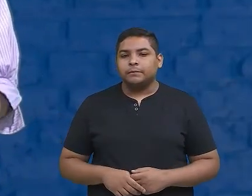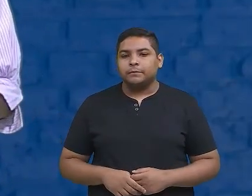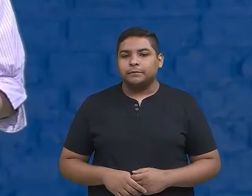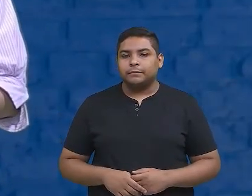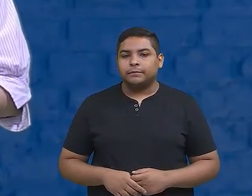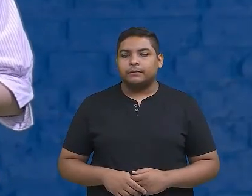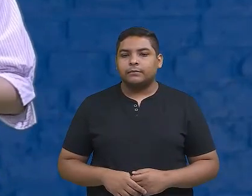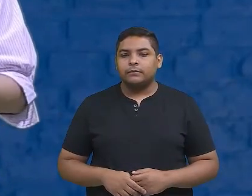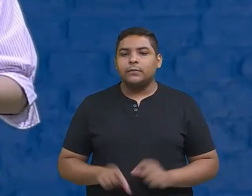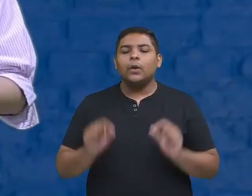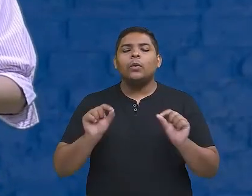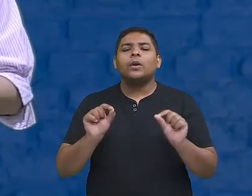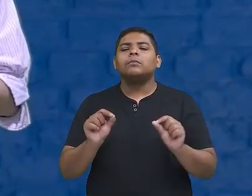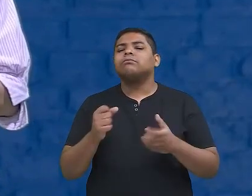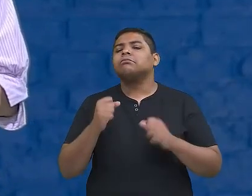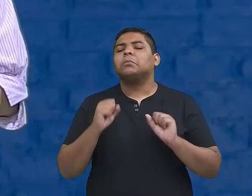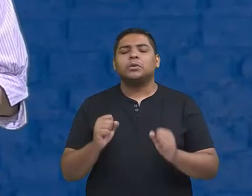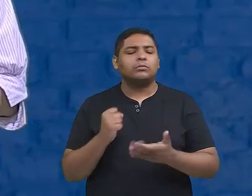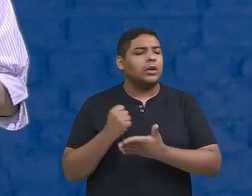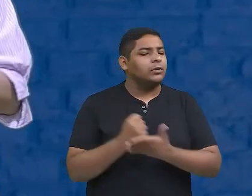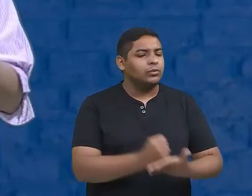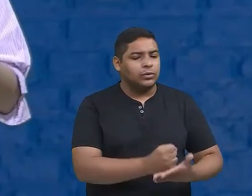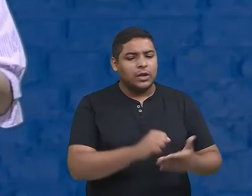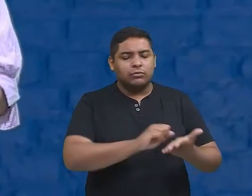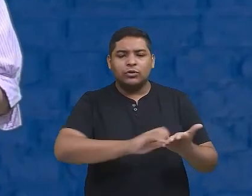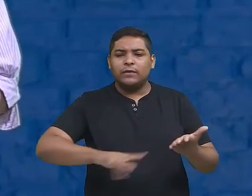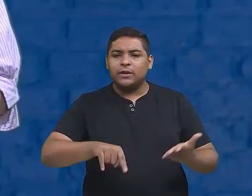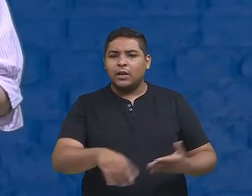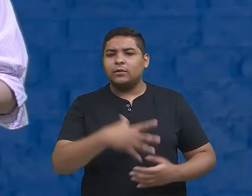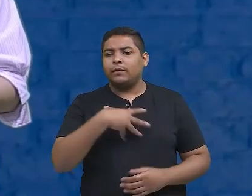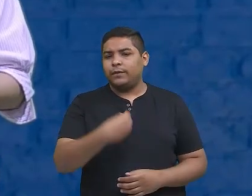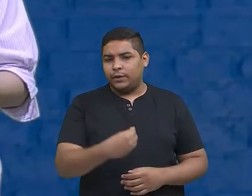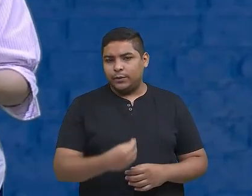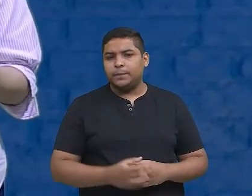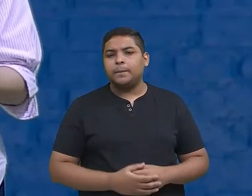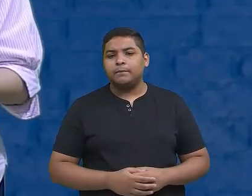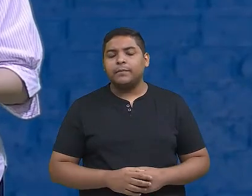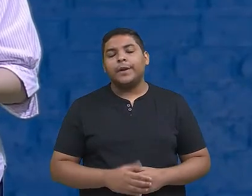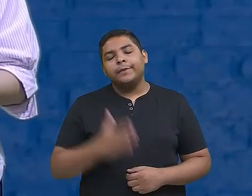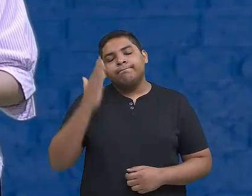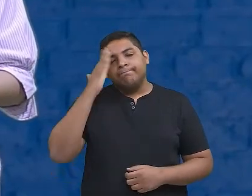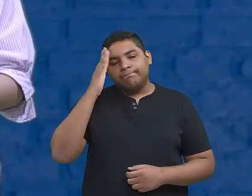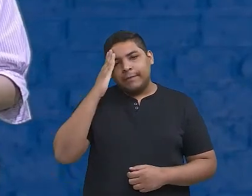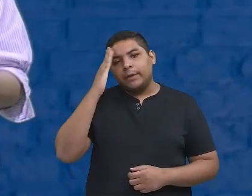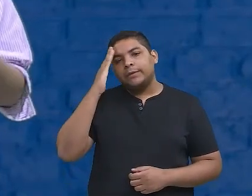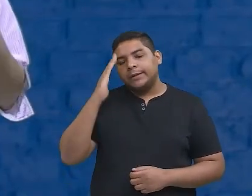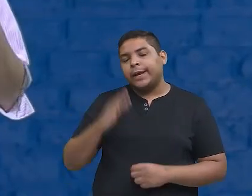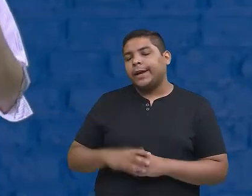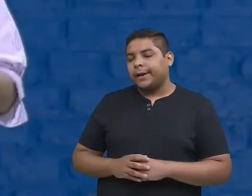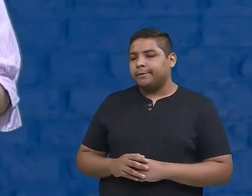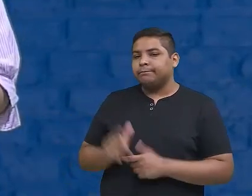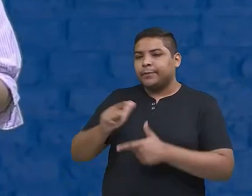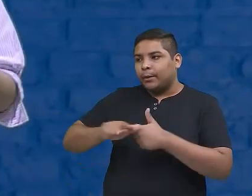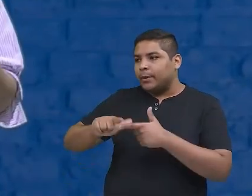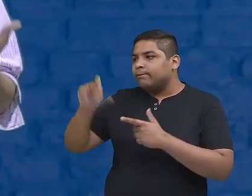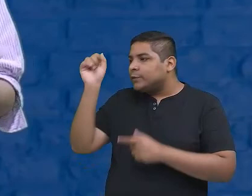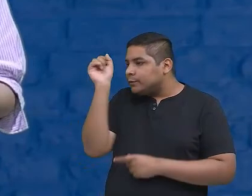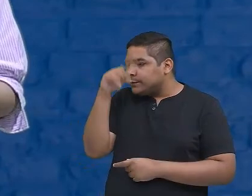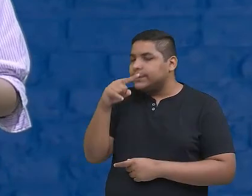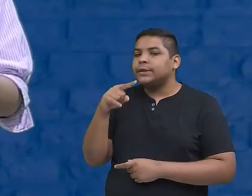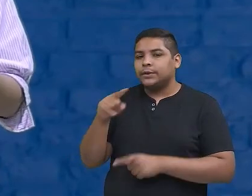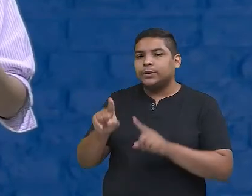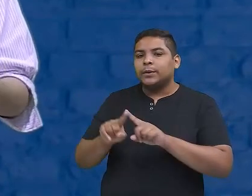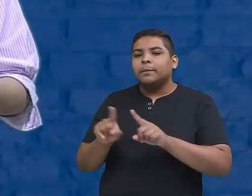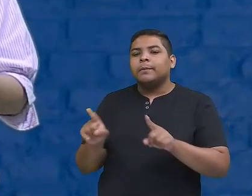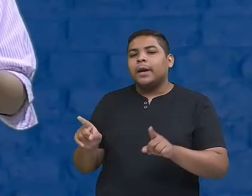posso mais ajudar nas atividades do meu filho. Eu sei que são situações bem delicadas, né? Onde, às vezes, os